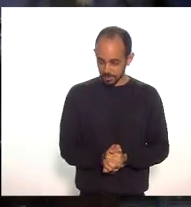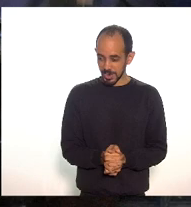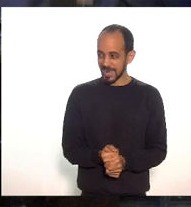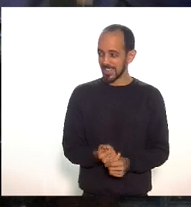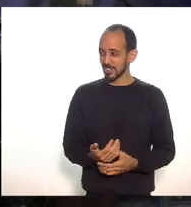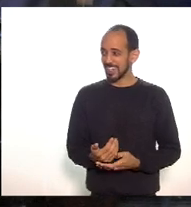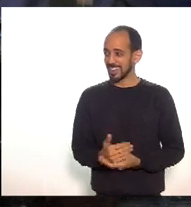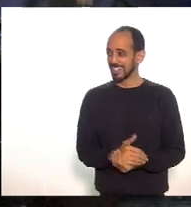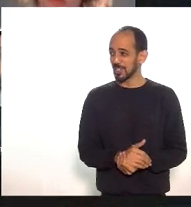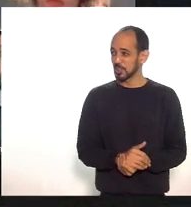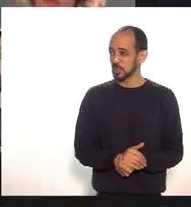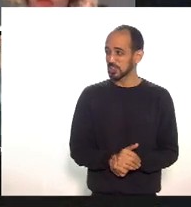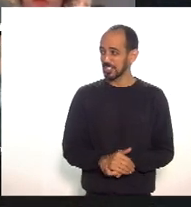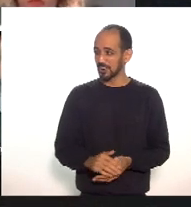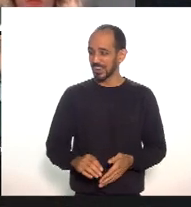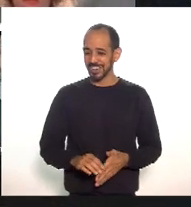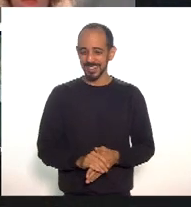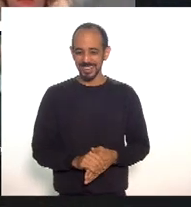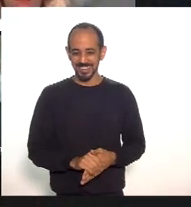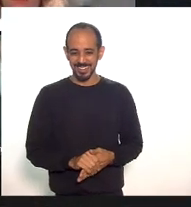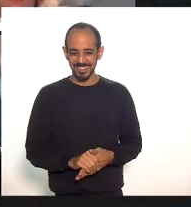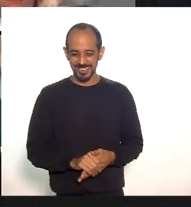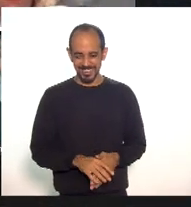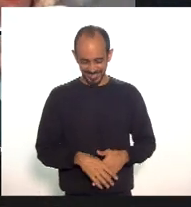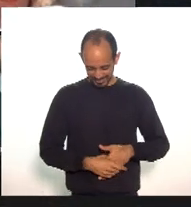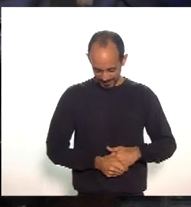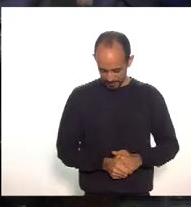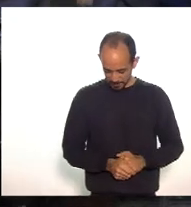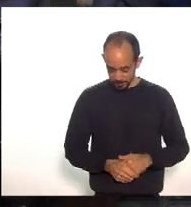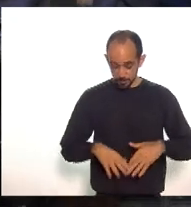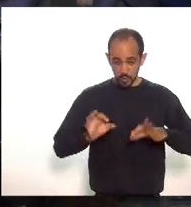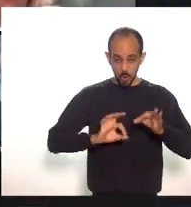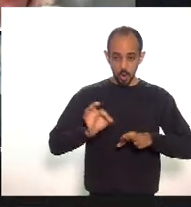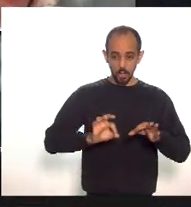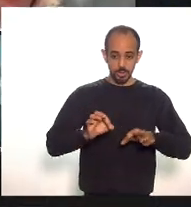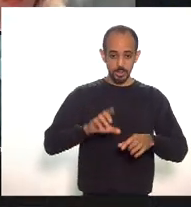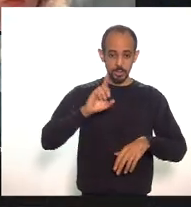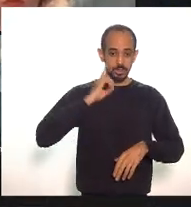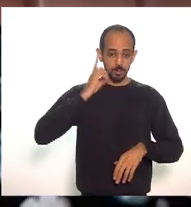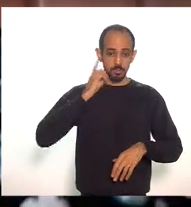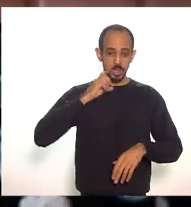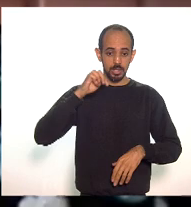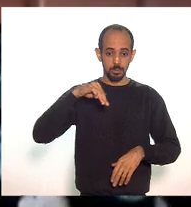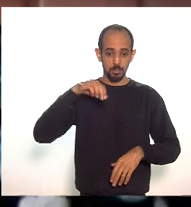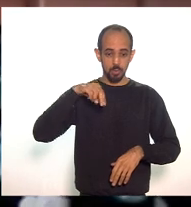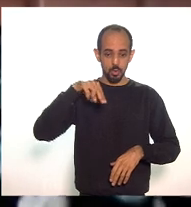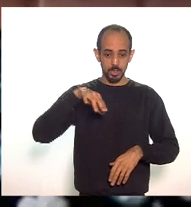então são de ordem questão de ordem Deputado da Mônica